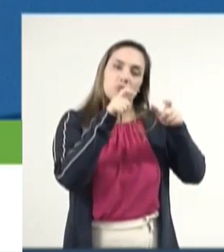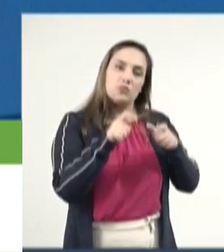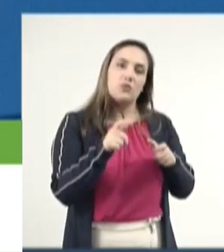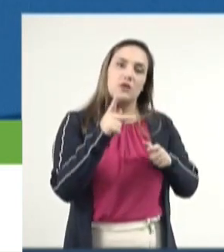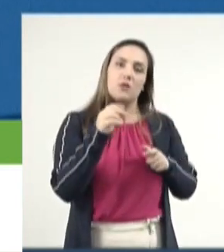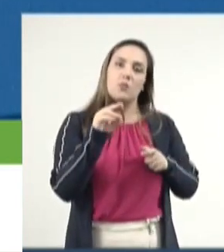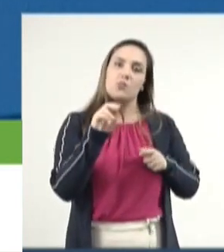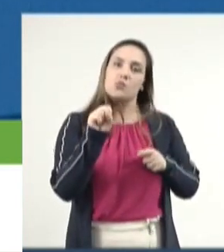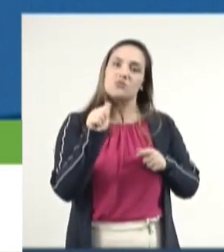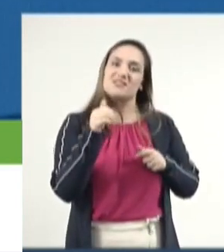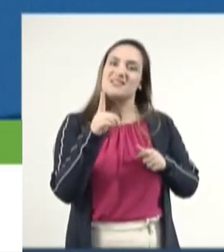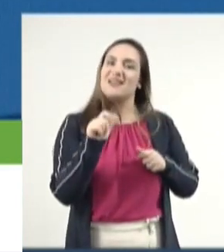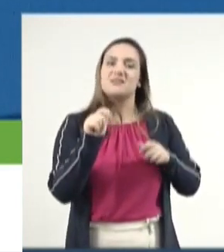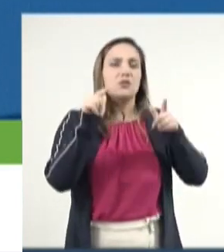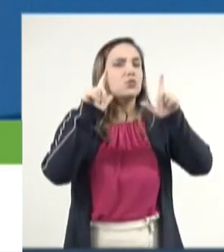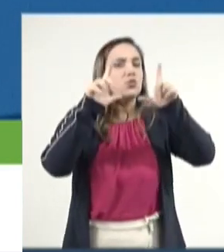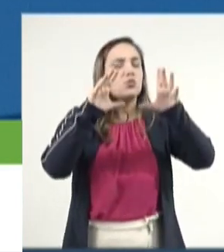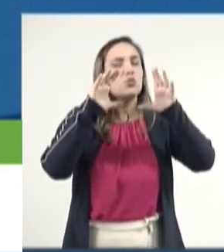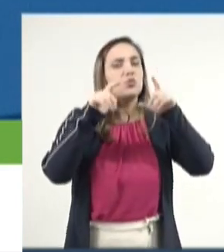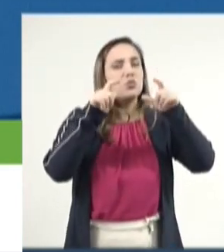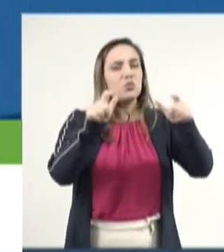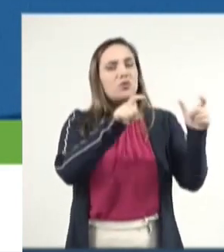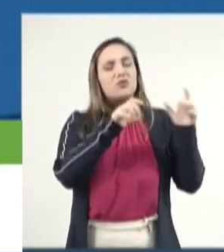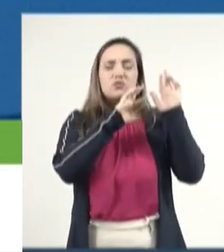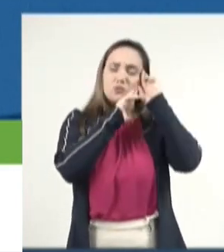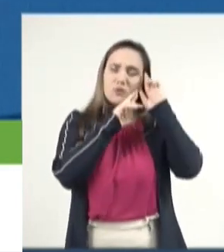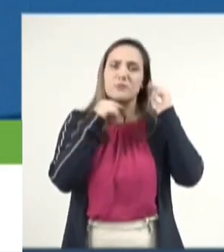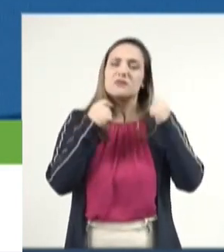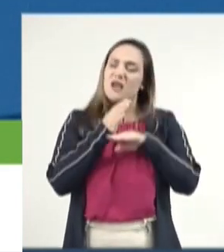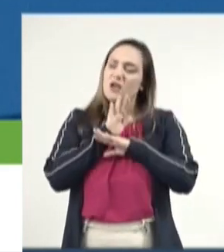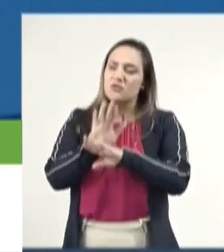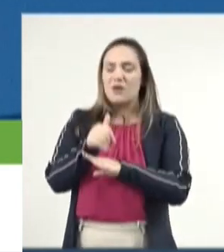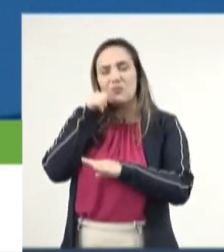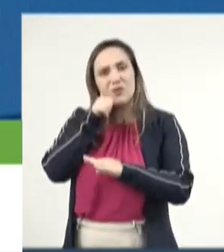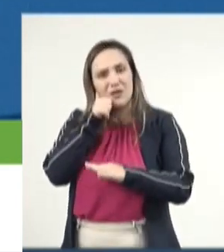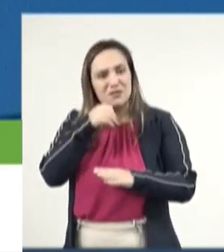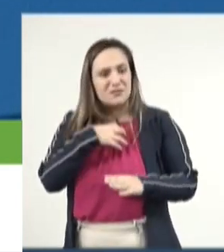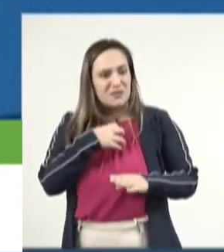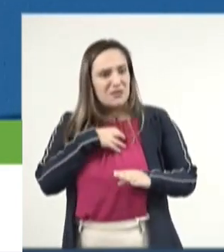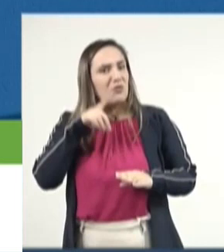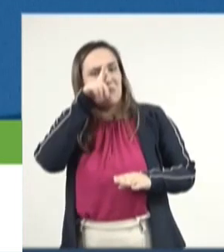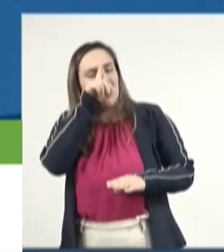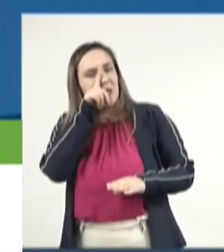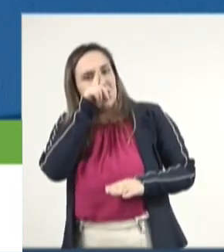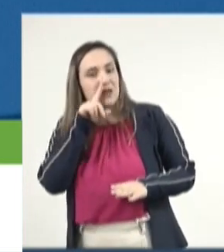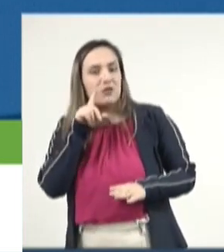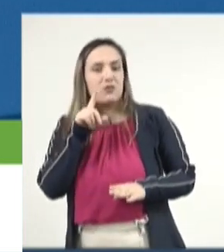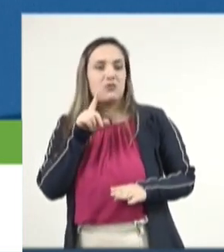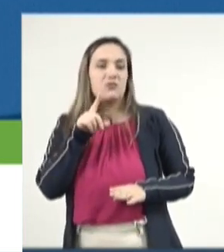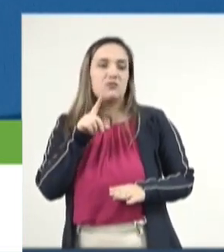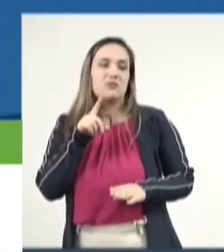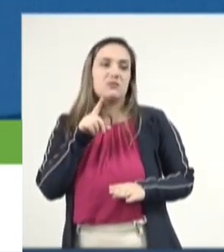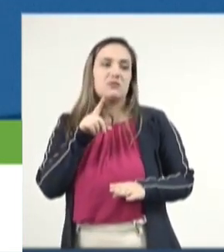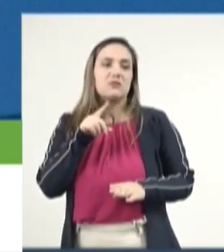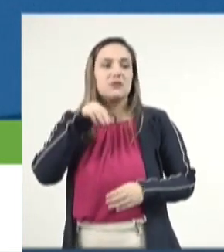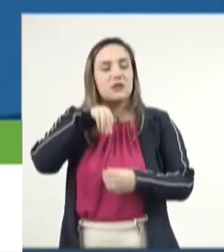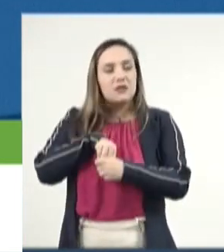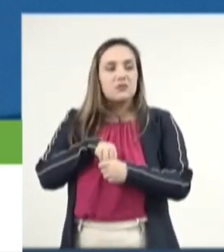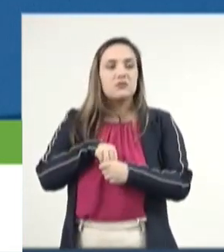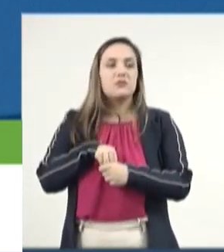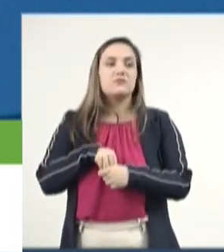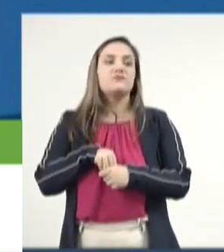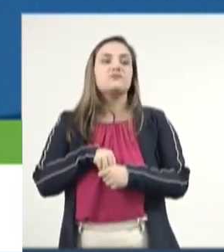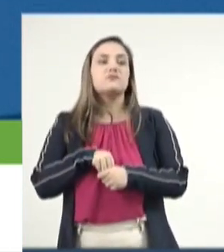com funções similares, obrigados a adotar medidas para auxiliar as mulheres que se sintam em situação de risco nas